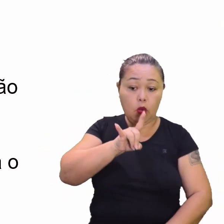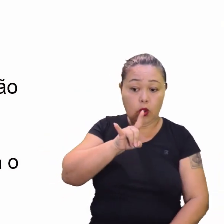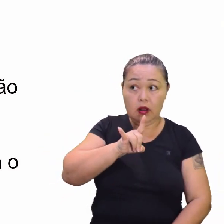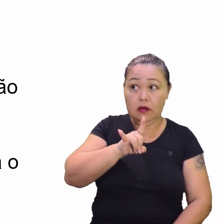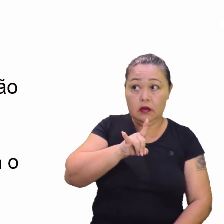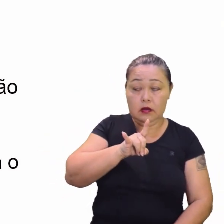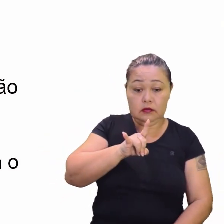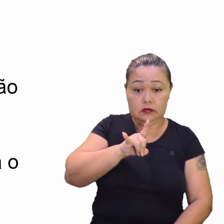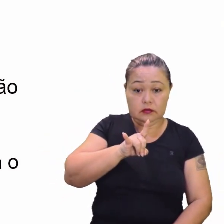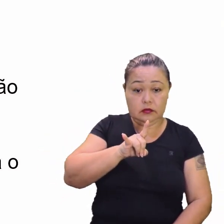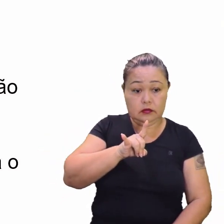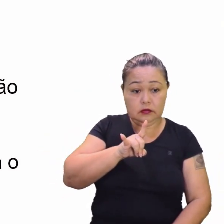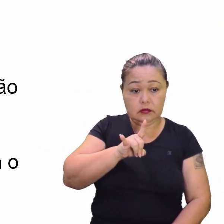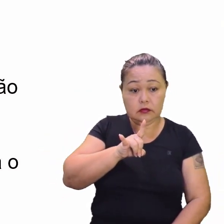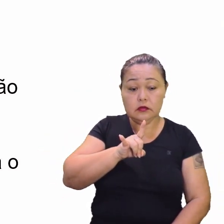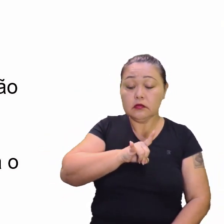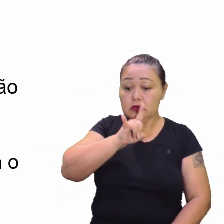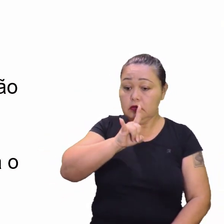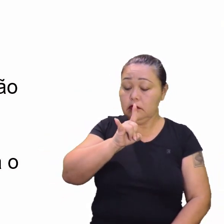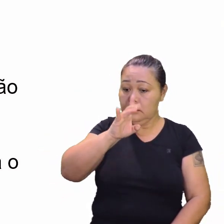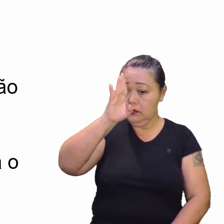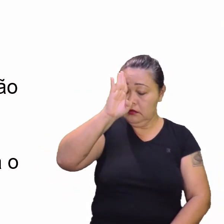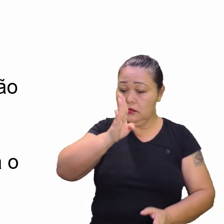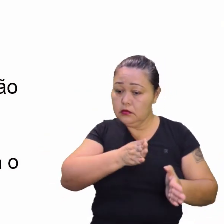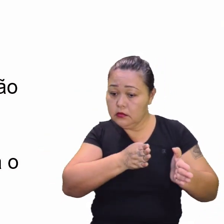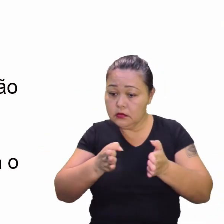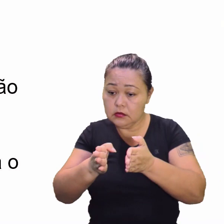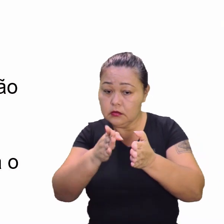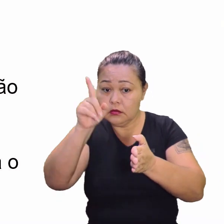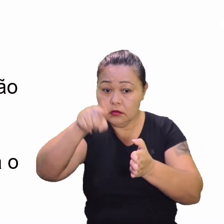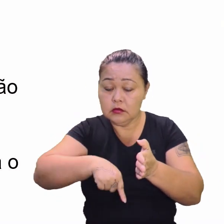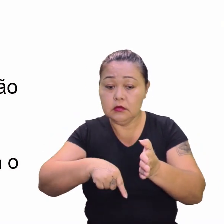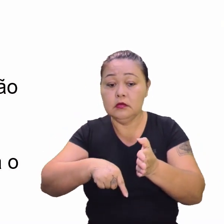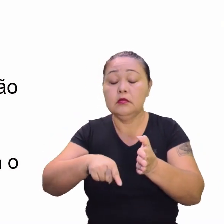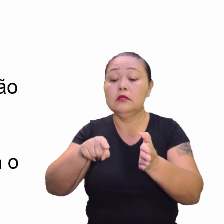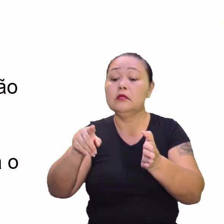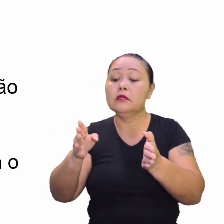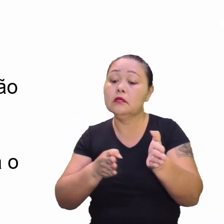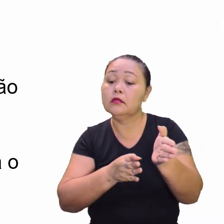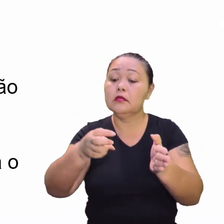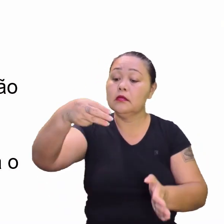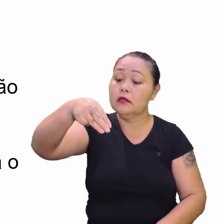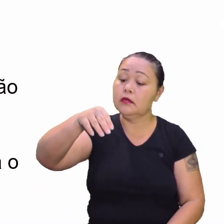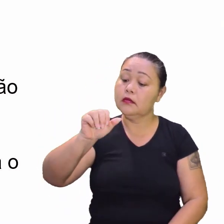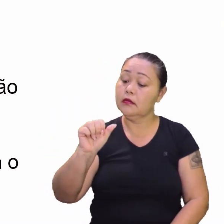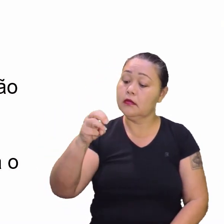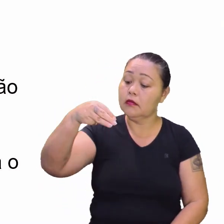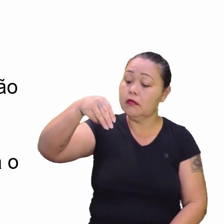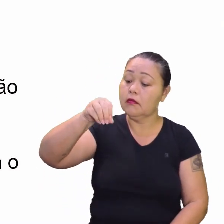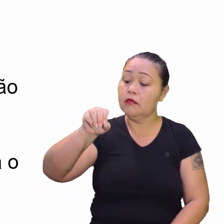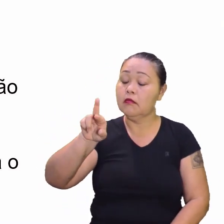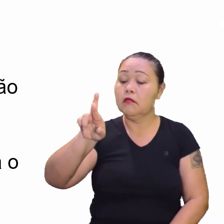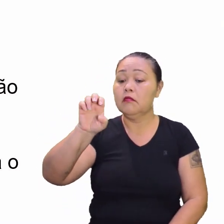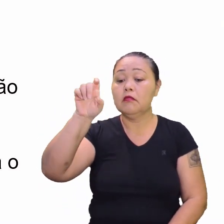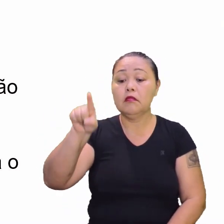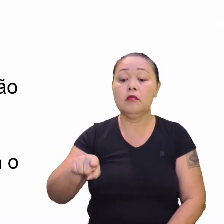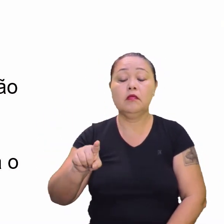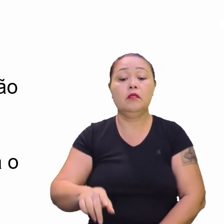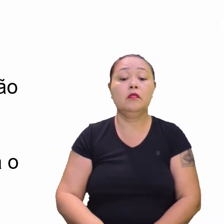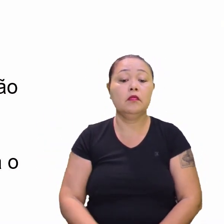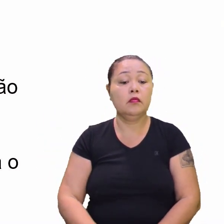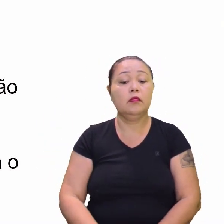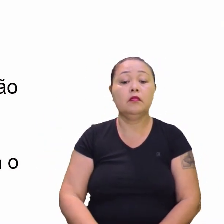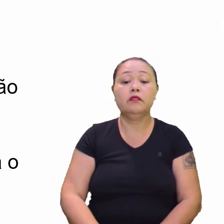território boliviano e seu principal afluente é o rio Mamoré. E aí,